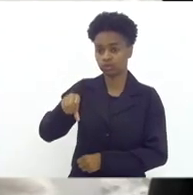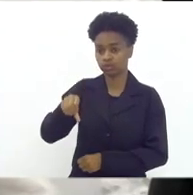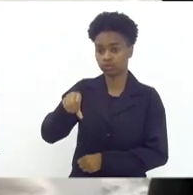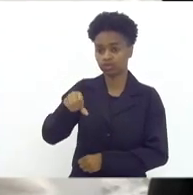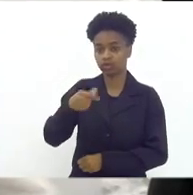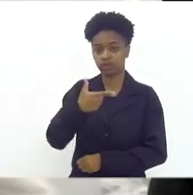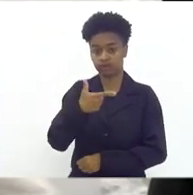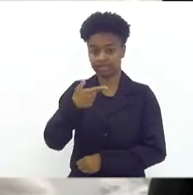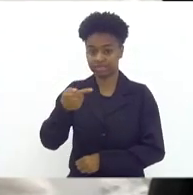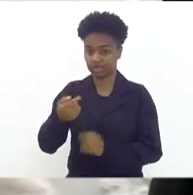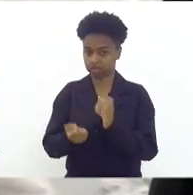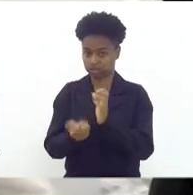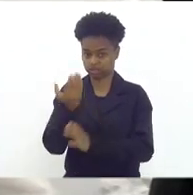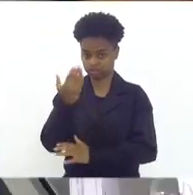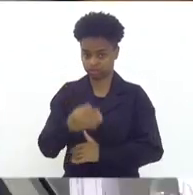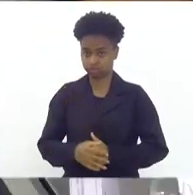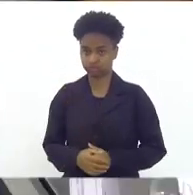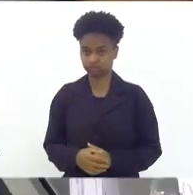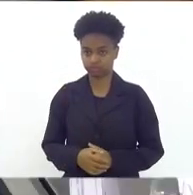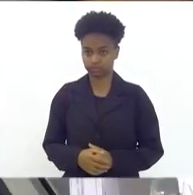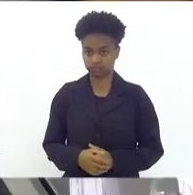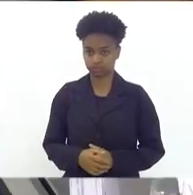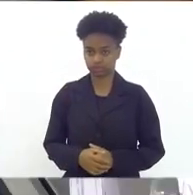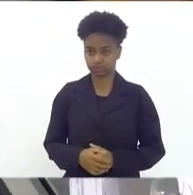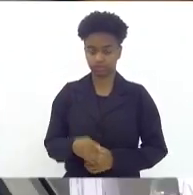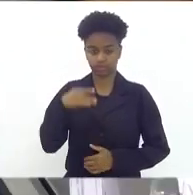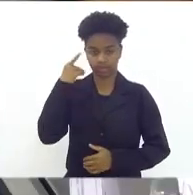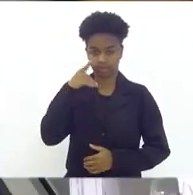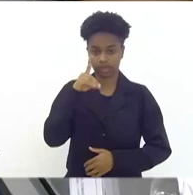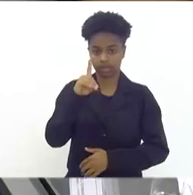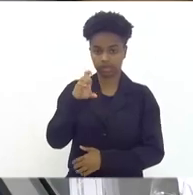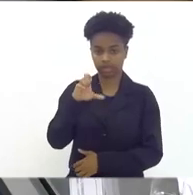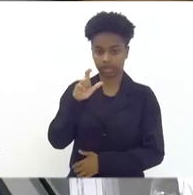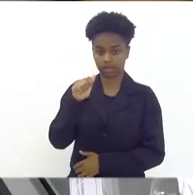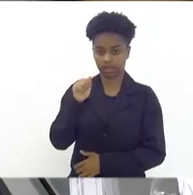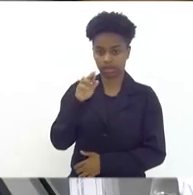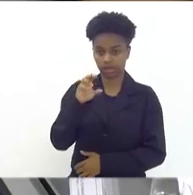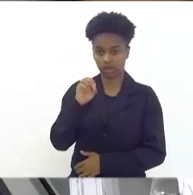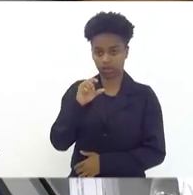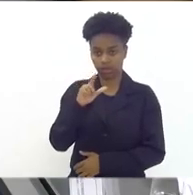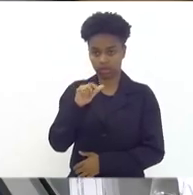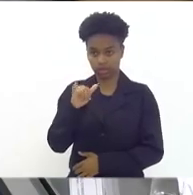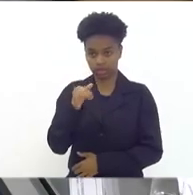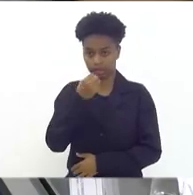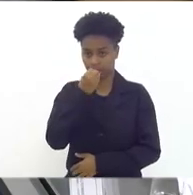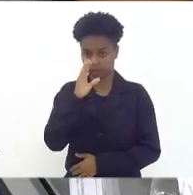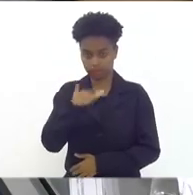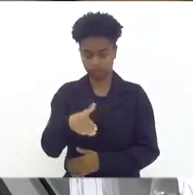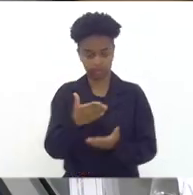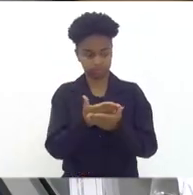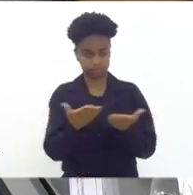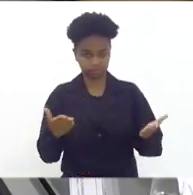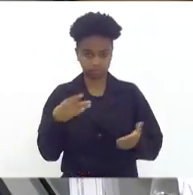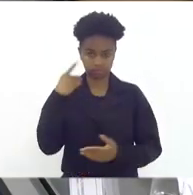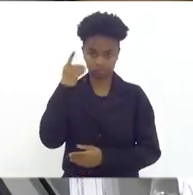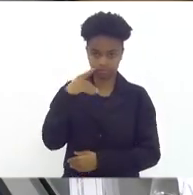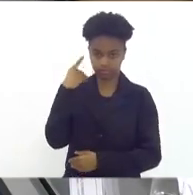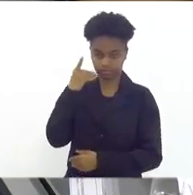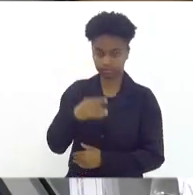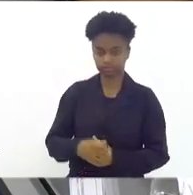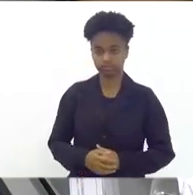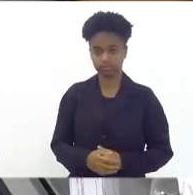1927 deputado delarone Boa tarde Boa tarde a todos